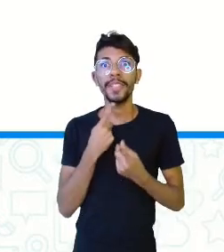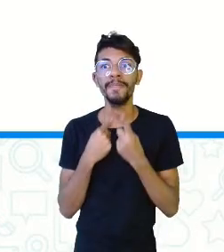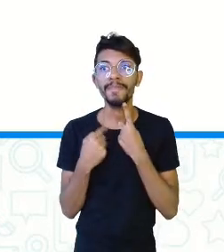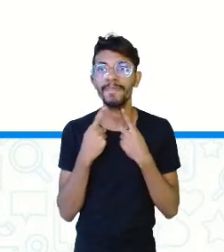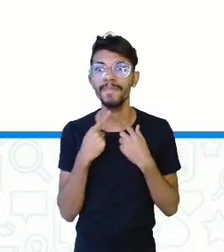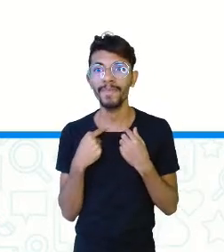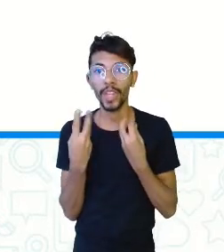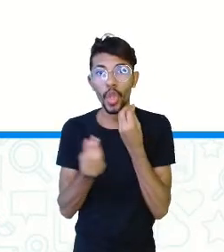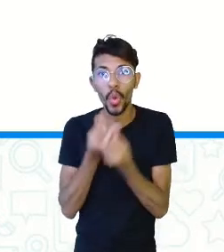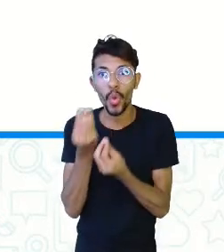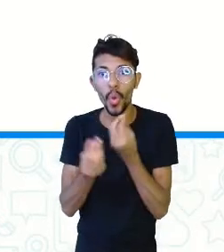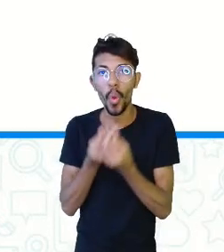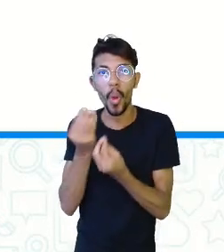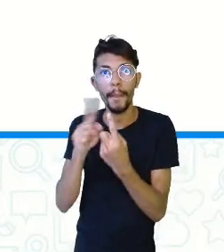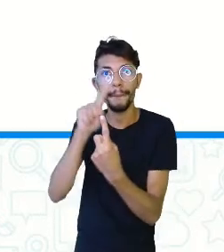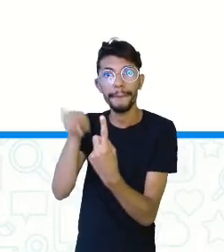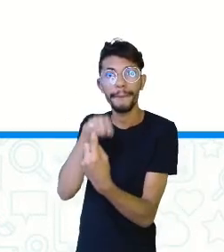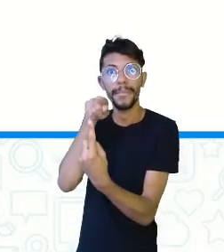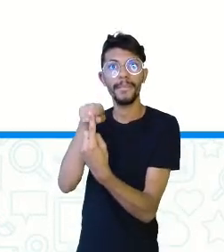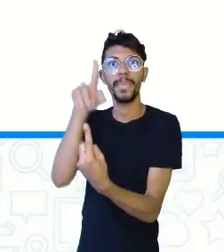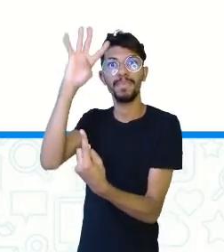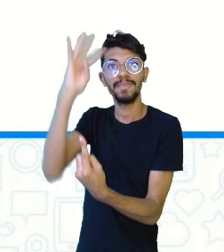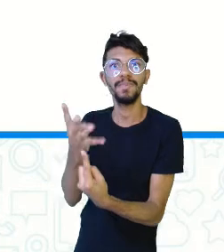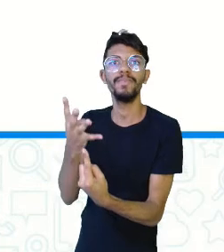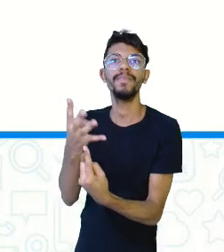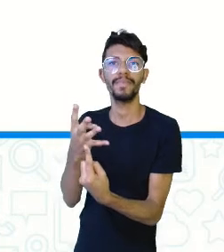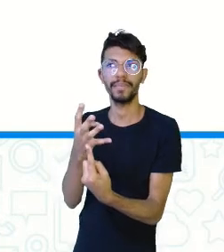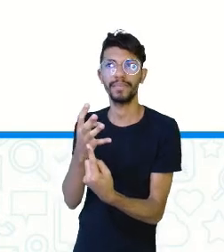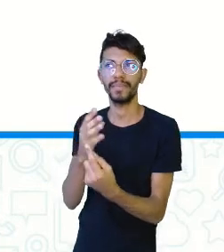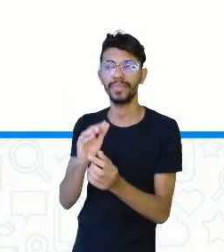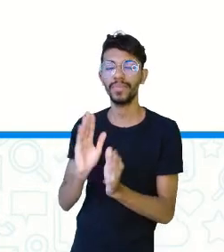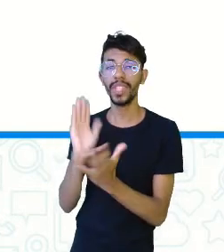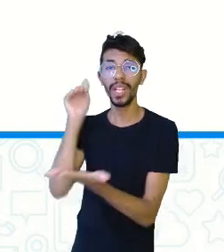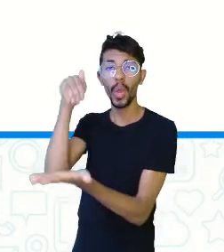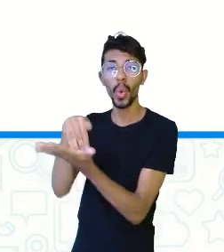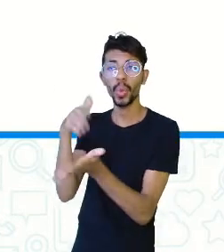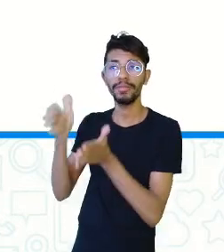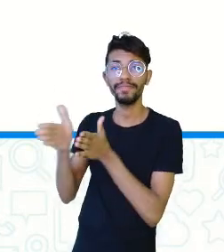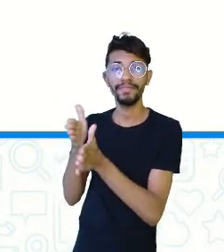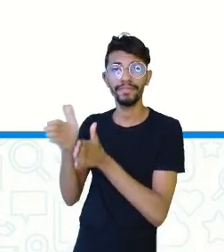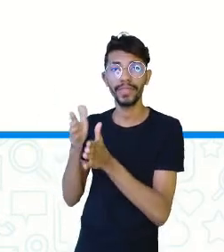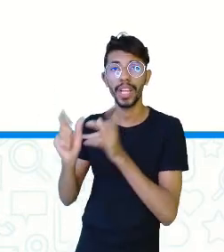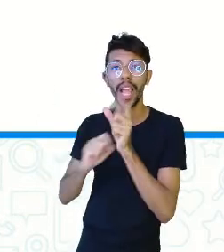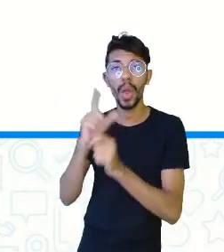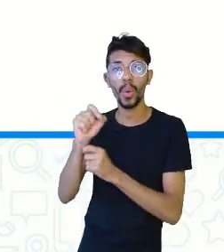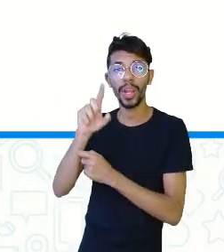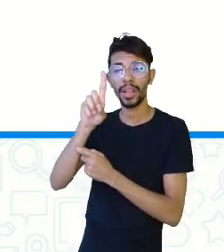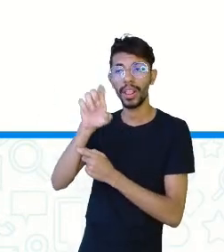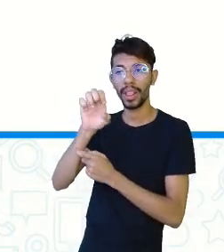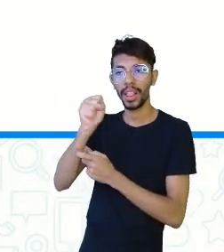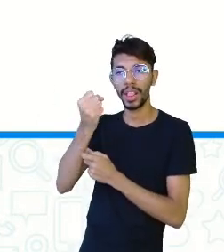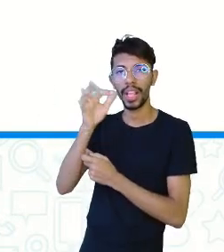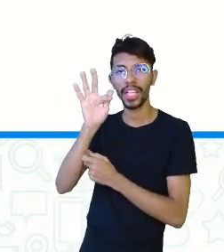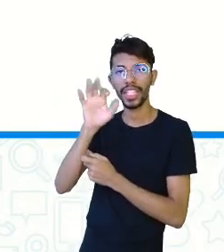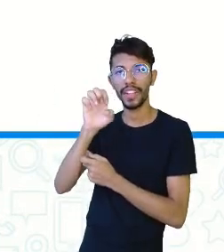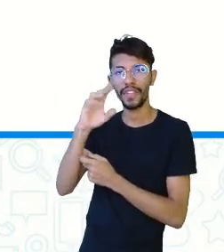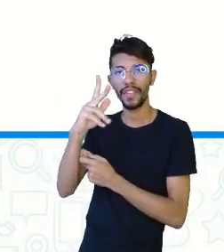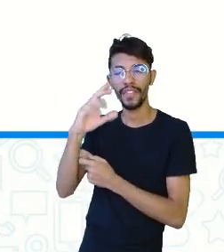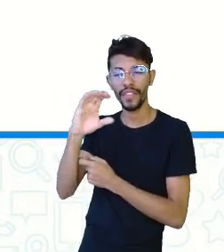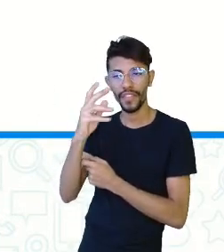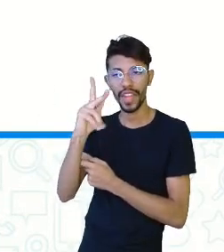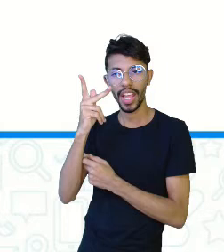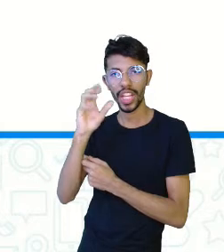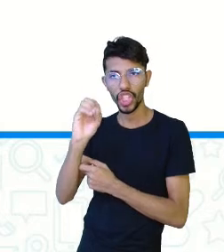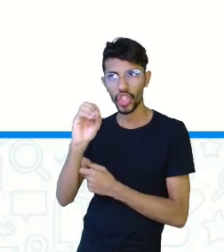ansiedade de saber como aquilo vai se resolver. E por último, nós temos o desfecho, que é justamente